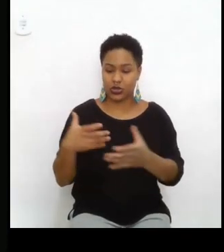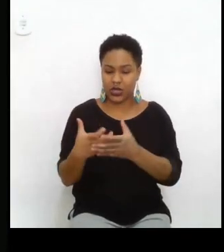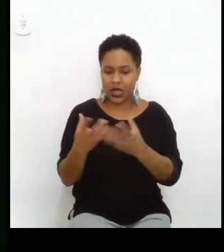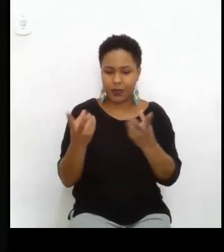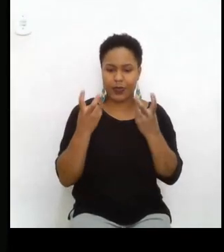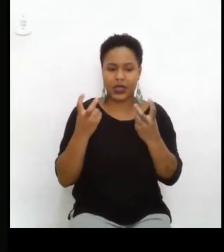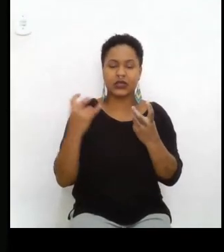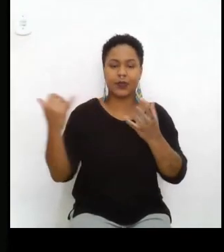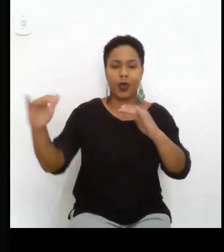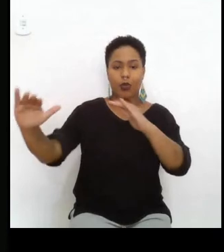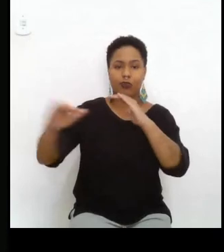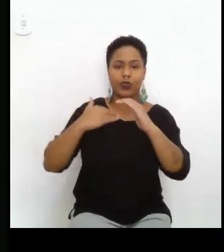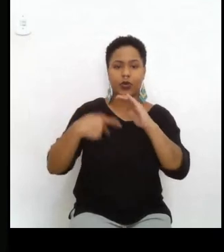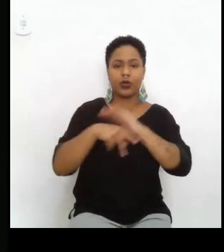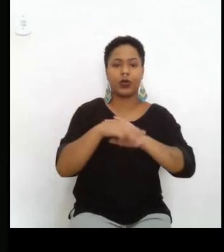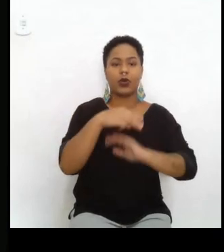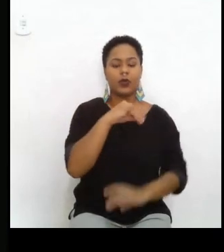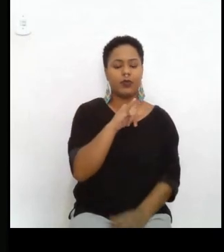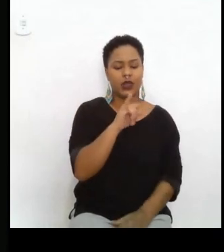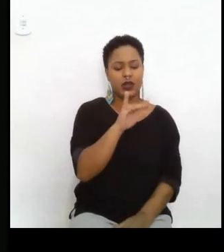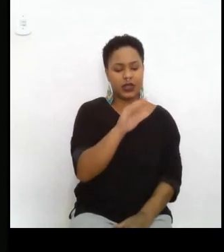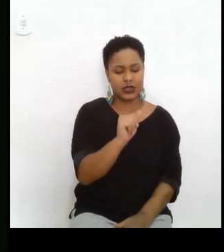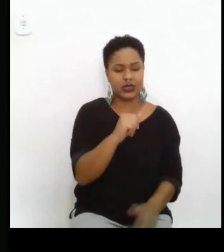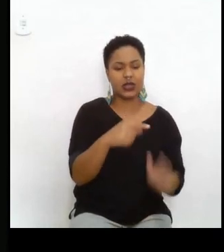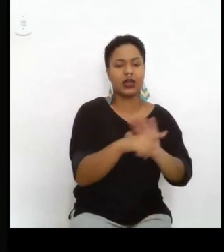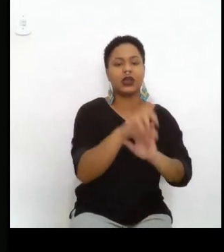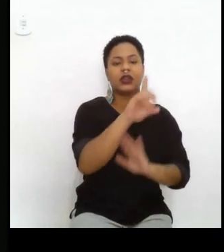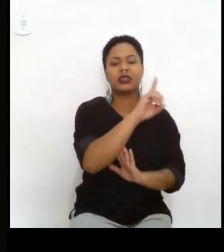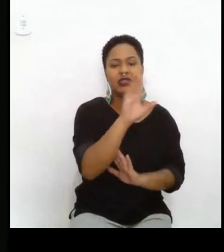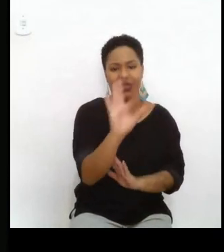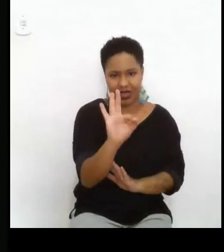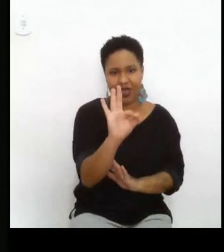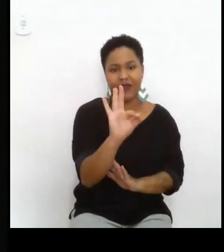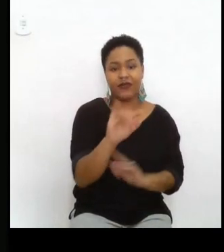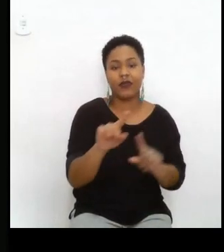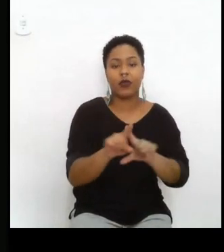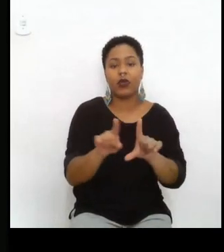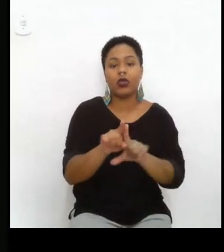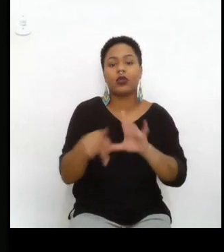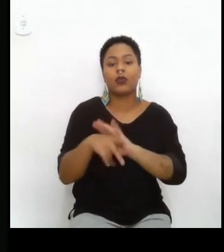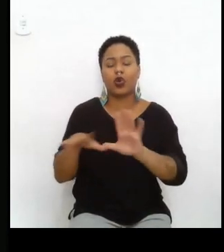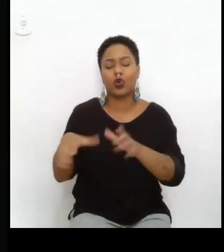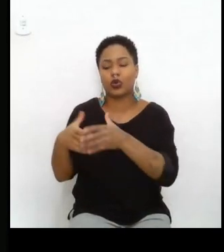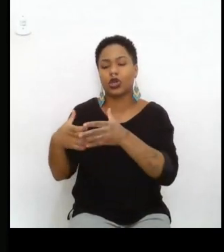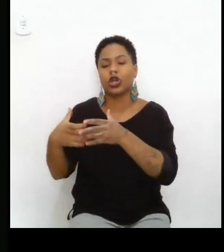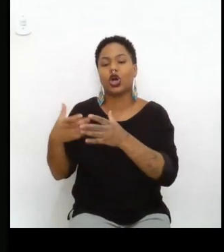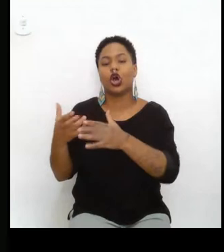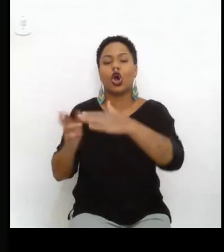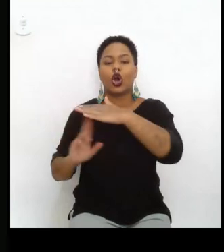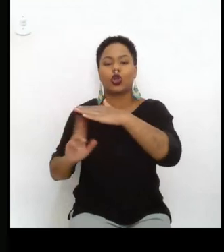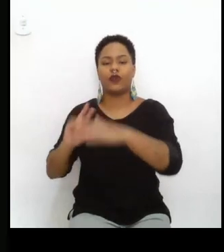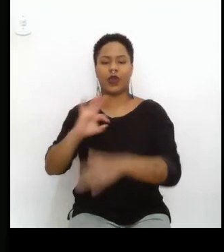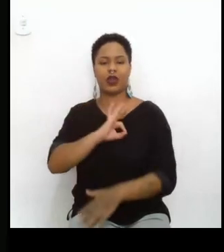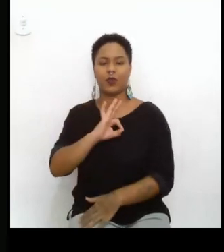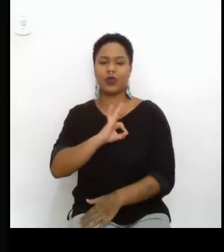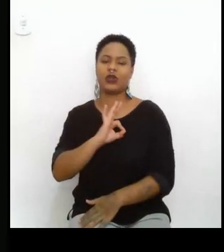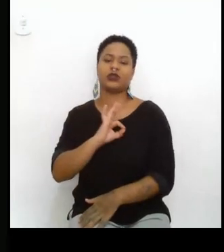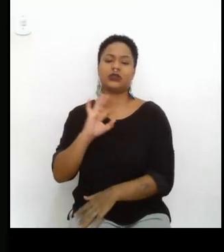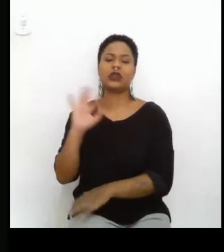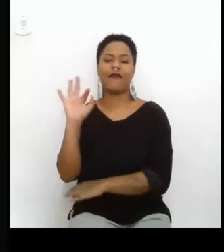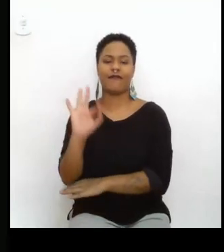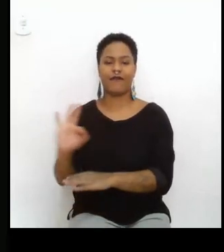Entra no início do Distrito Federal e uma estação da Polícia Rodoviária Federal de Nova Porto Alegre